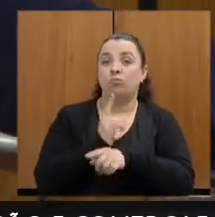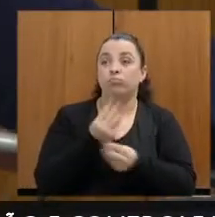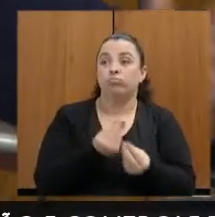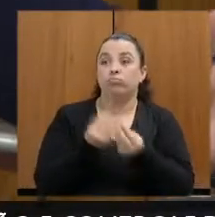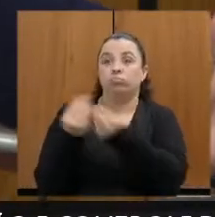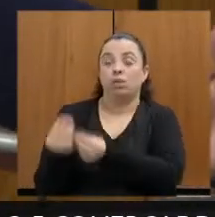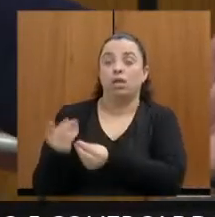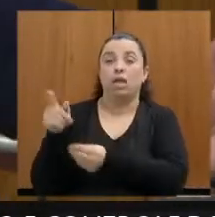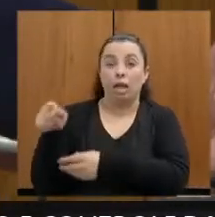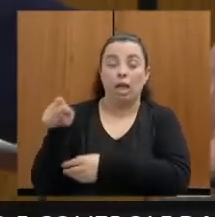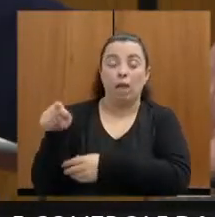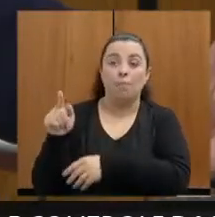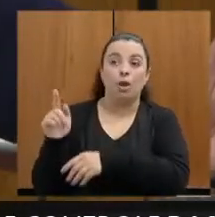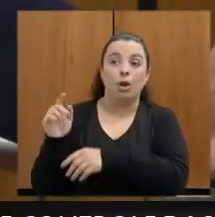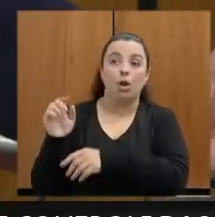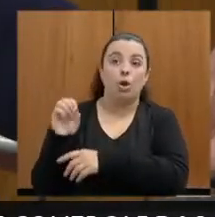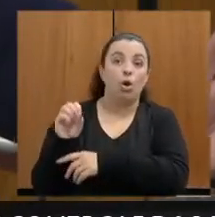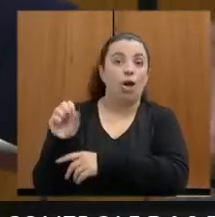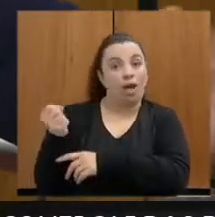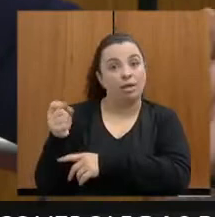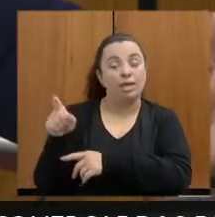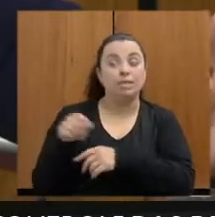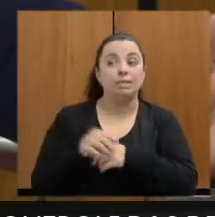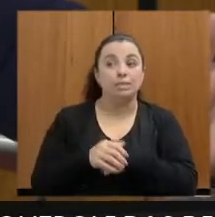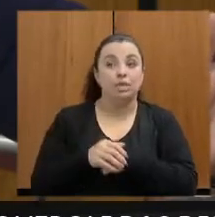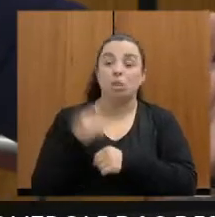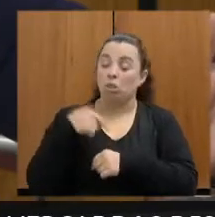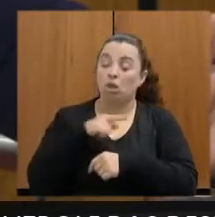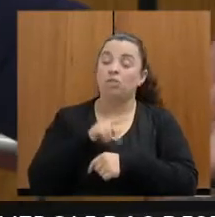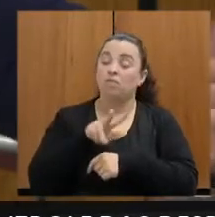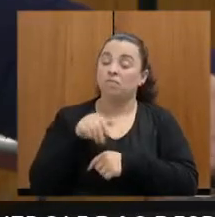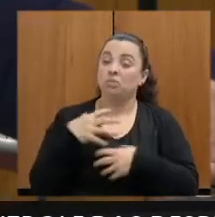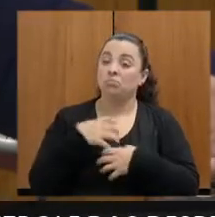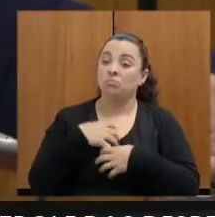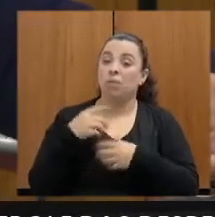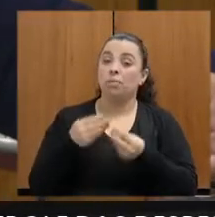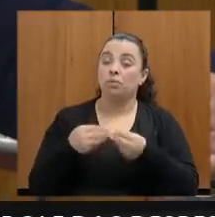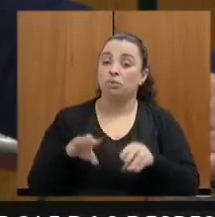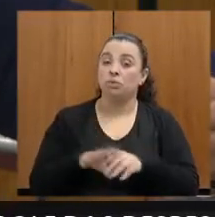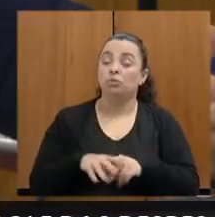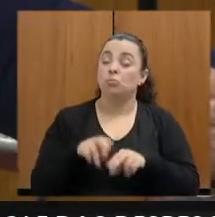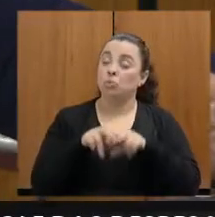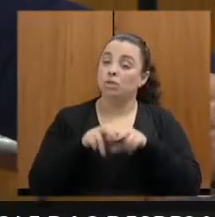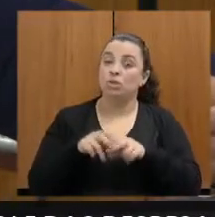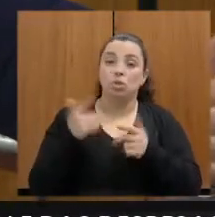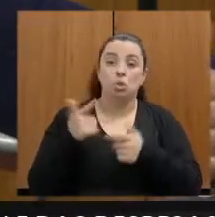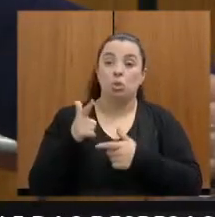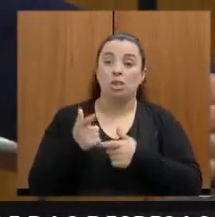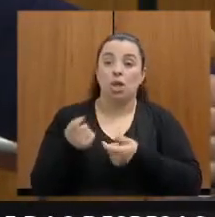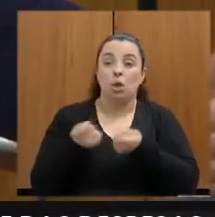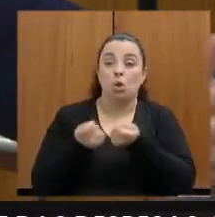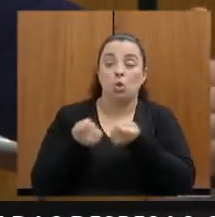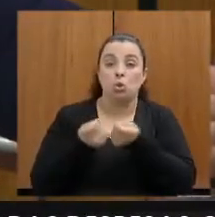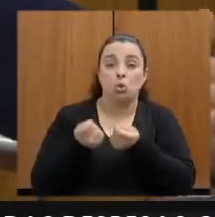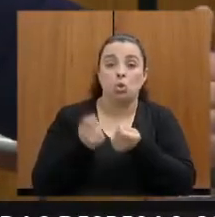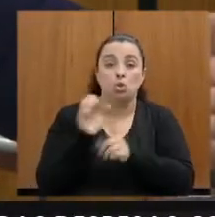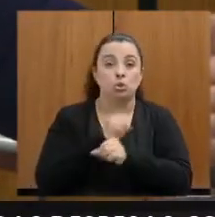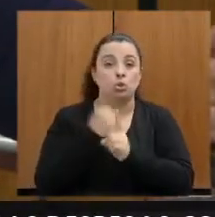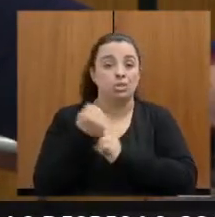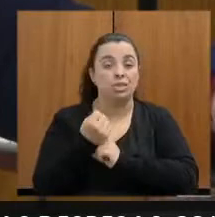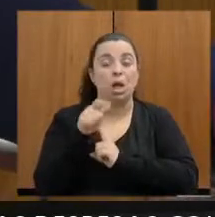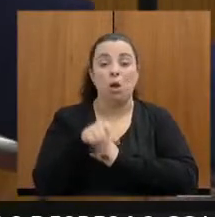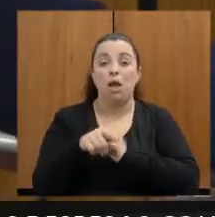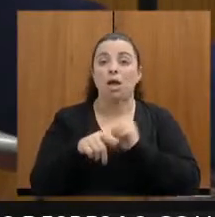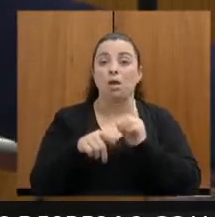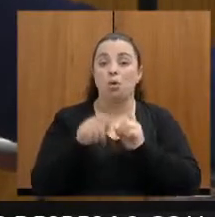organizações sociais nós vamos sentir isso caso e sou de fato aconteça Porque sem controle social a sociedade fica de